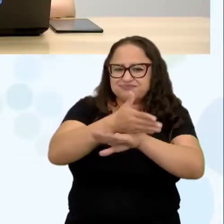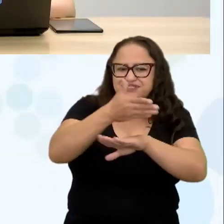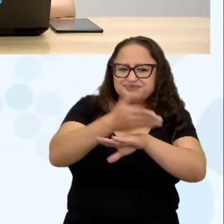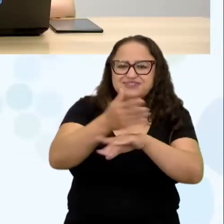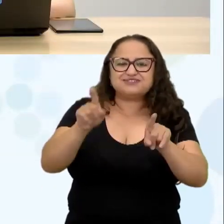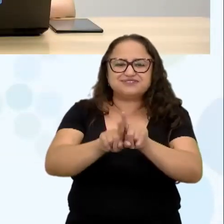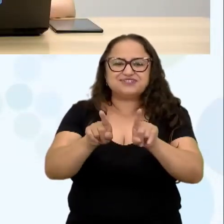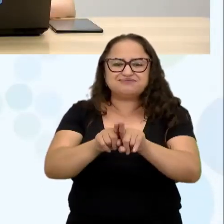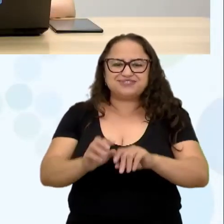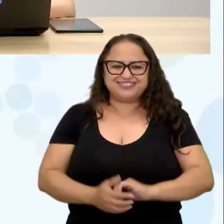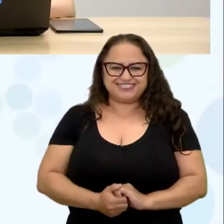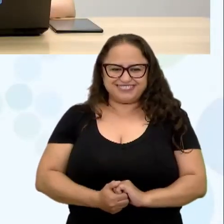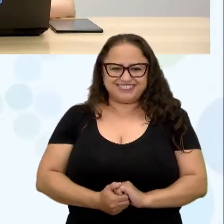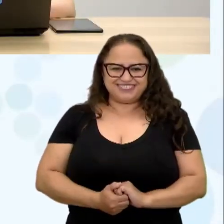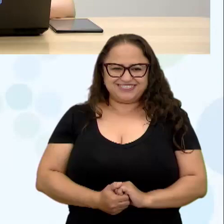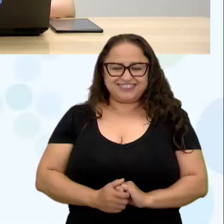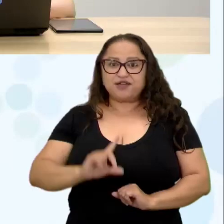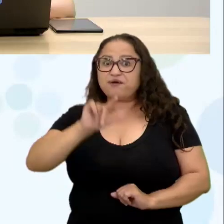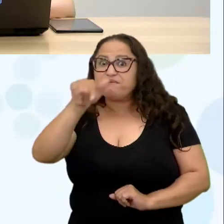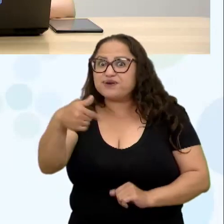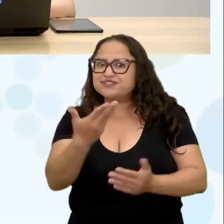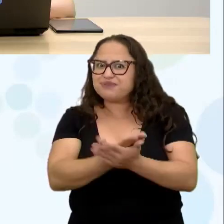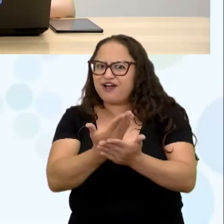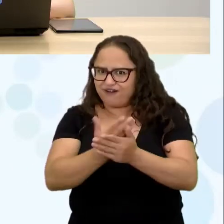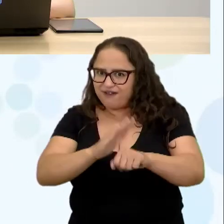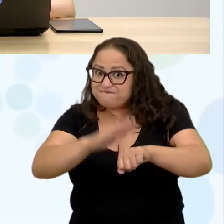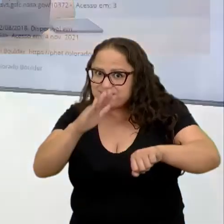participação. E aí, próxima aula tem mais,